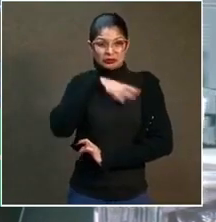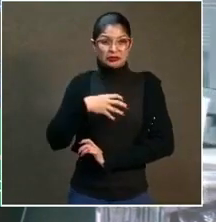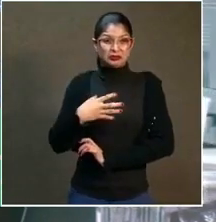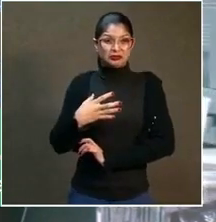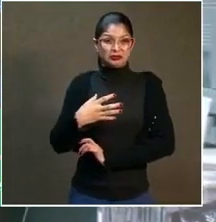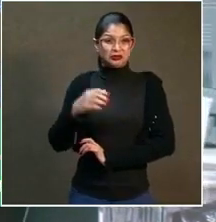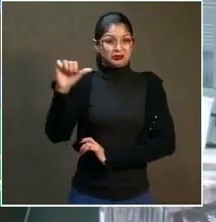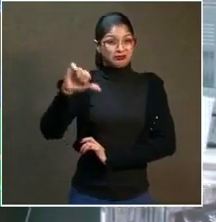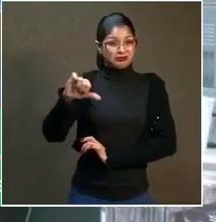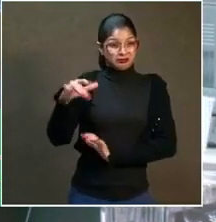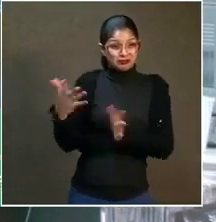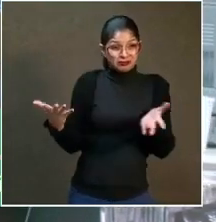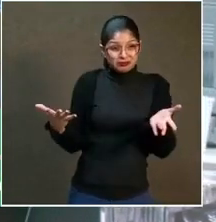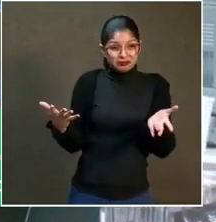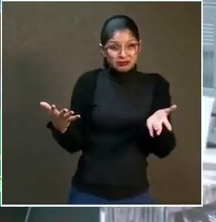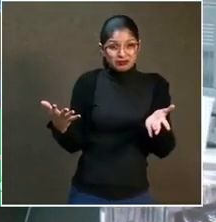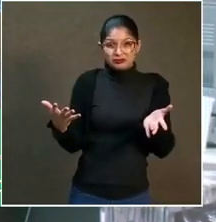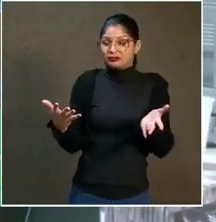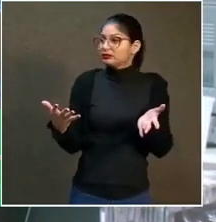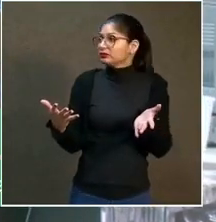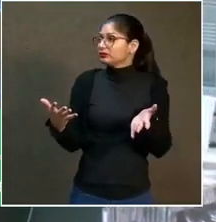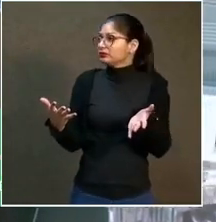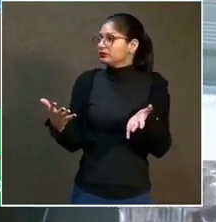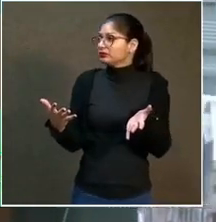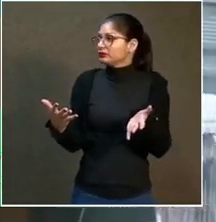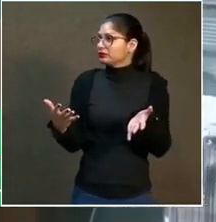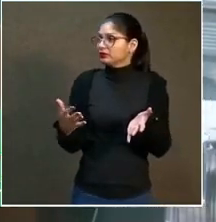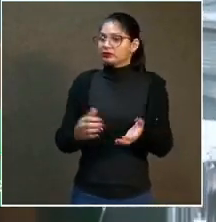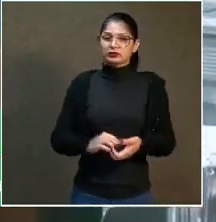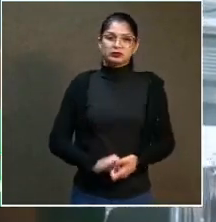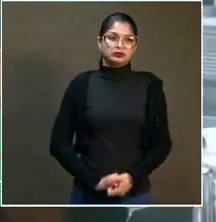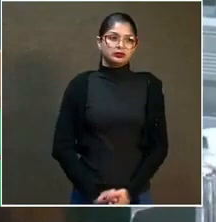abalada... Aqui é uma redução de pena, viu?